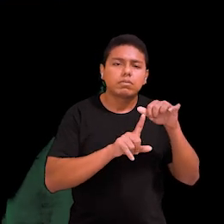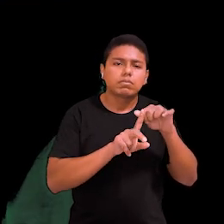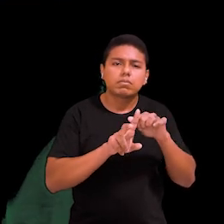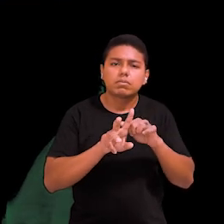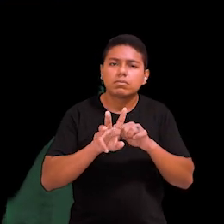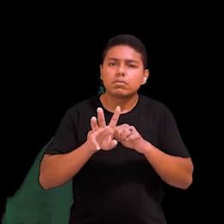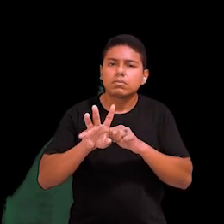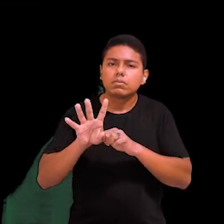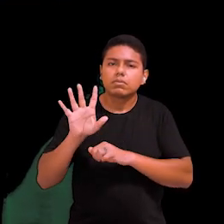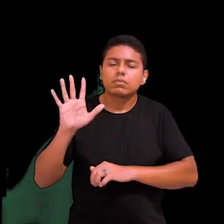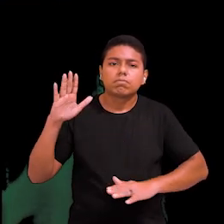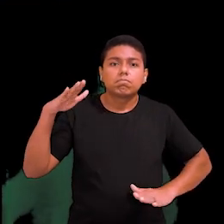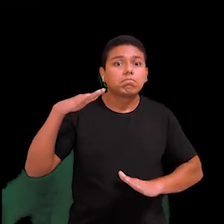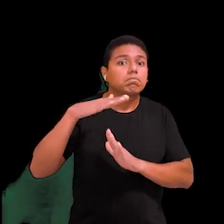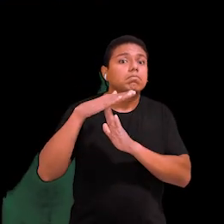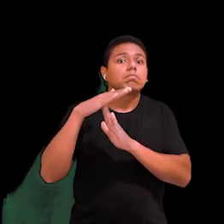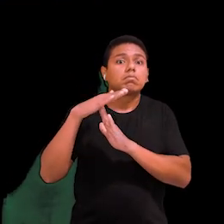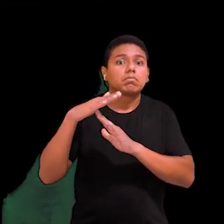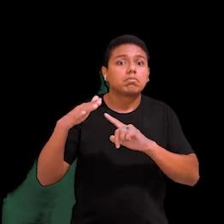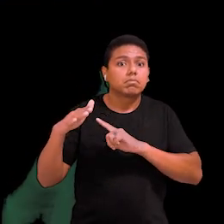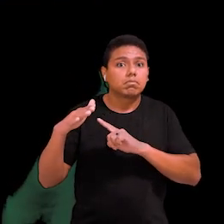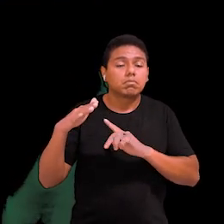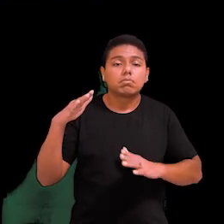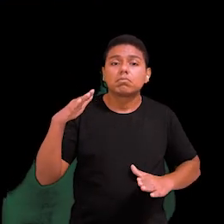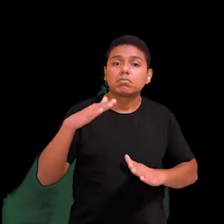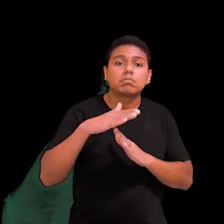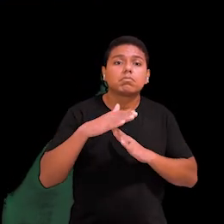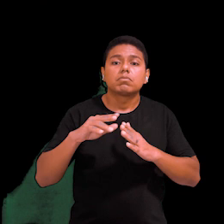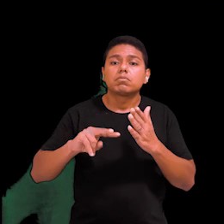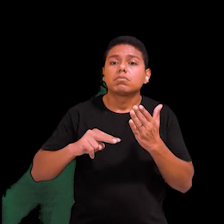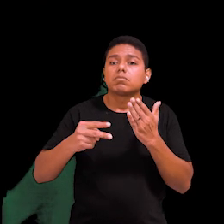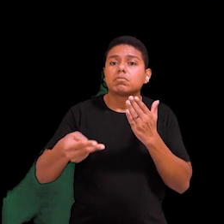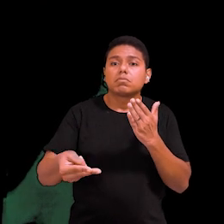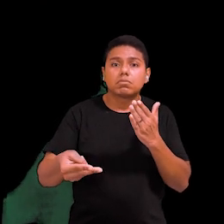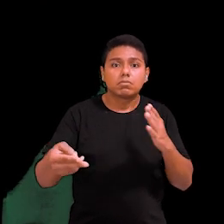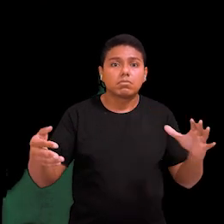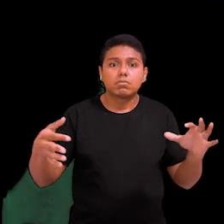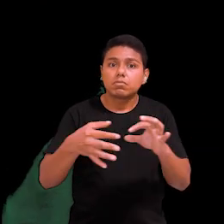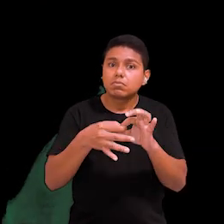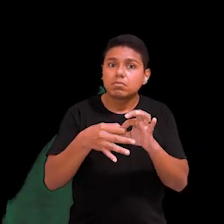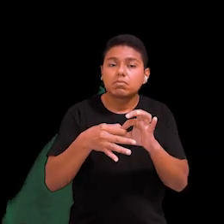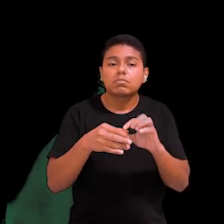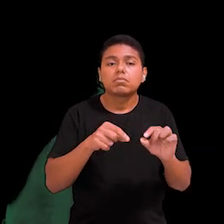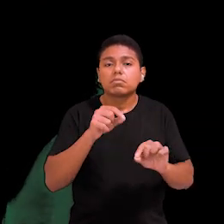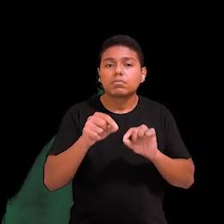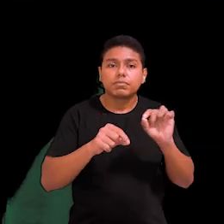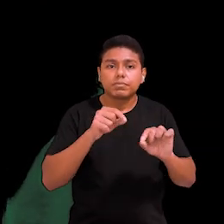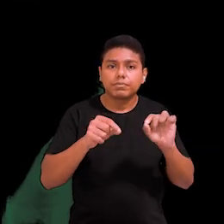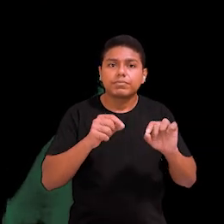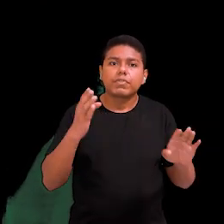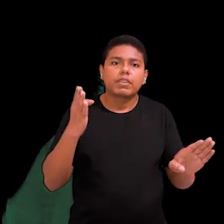lentamente em semanas ou até meses, atingindo um limiar. E o prognóstico